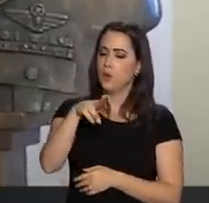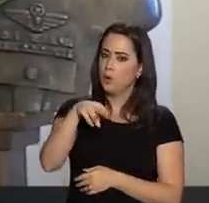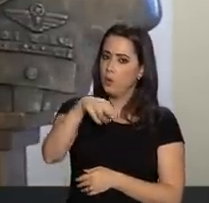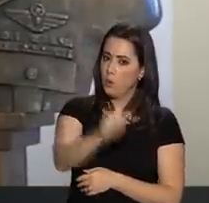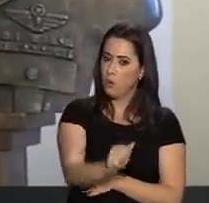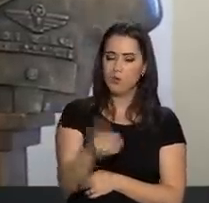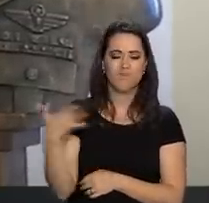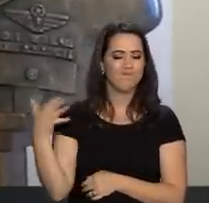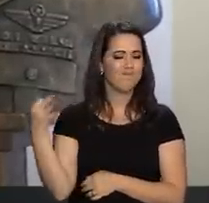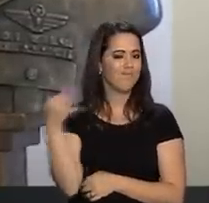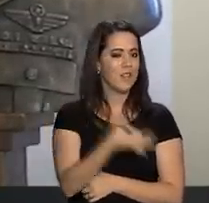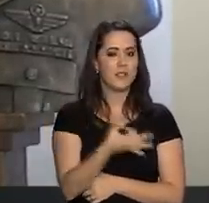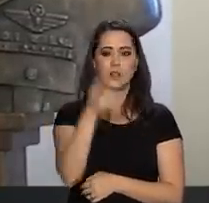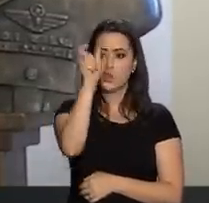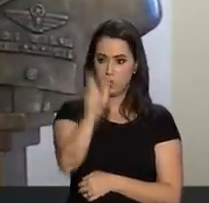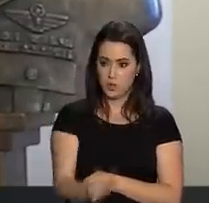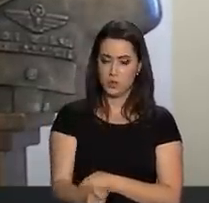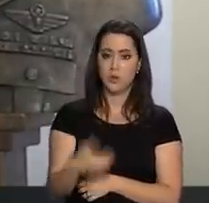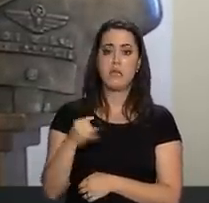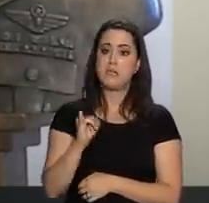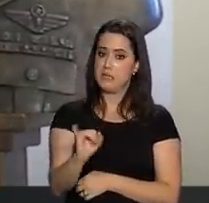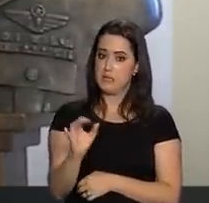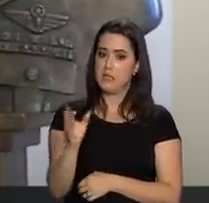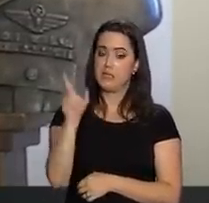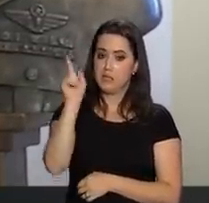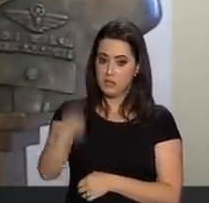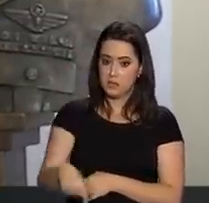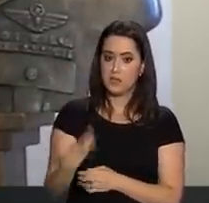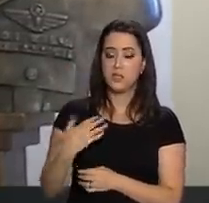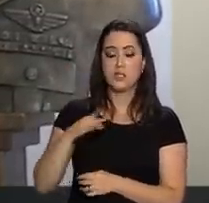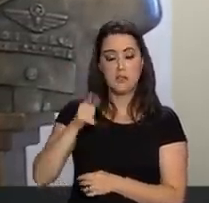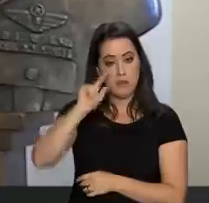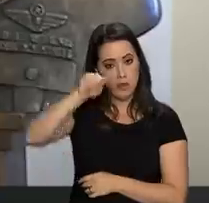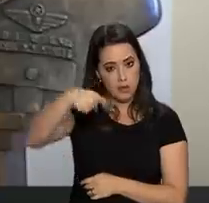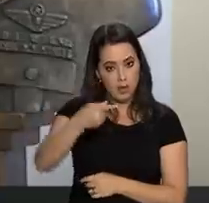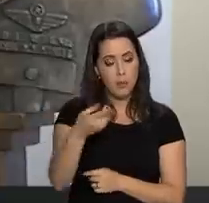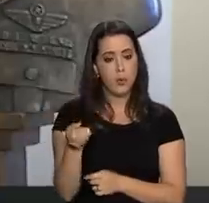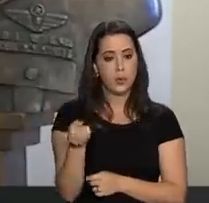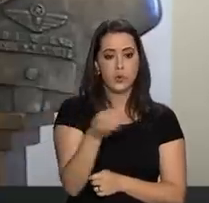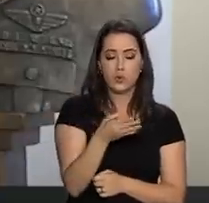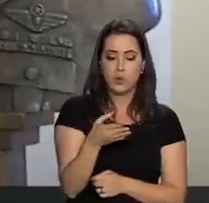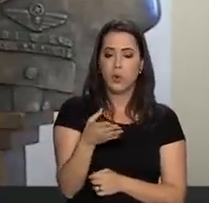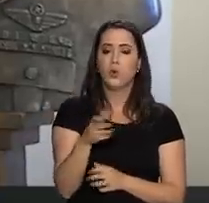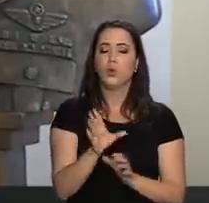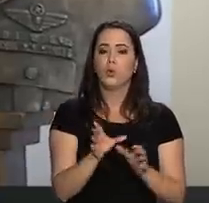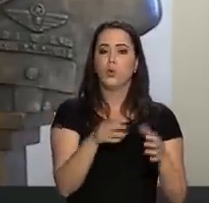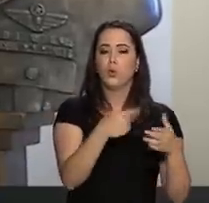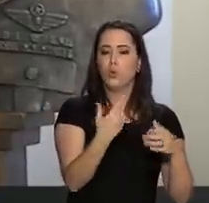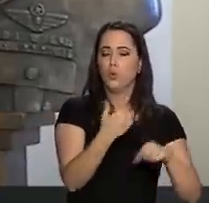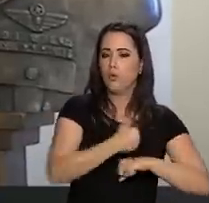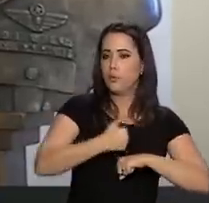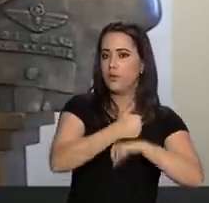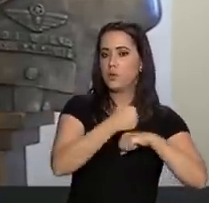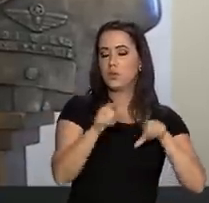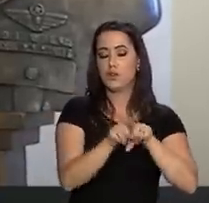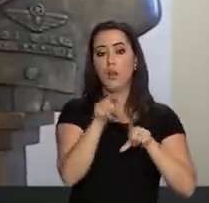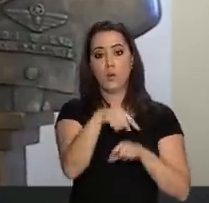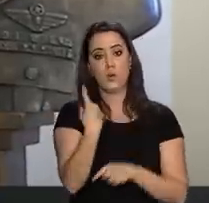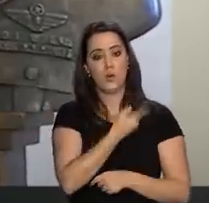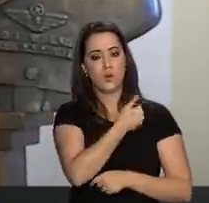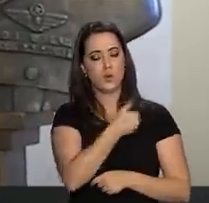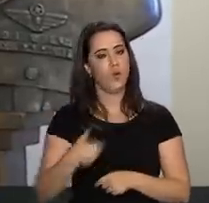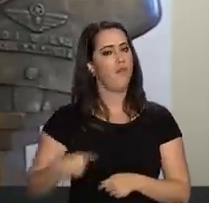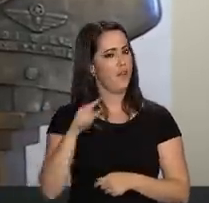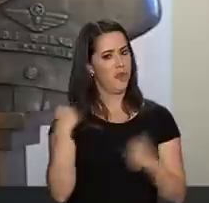um excelente homem que pretendo, sim, se eu for interesse dele, aproveitar em nosso governo. Ele não vai botar o pijama, não.